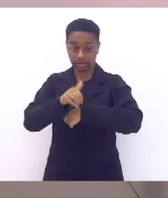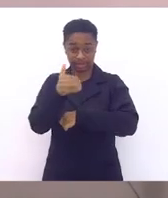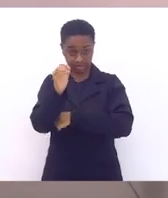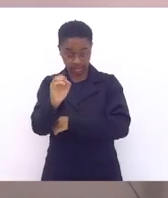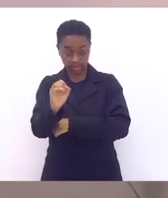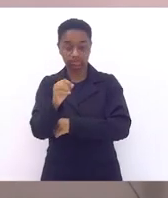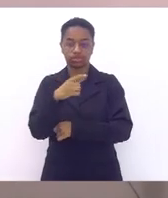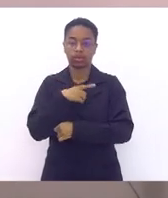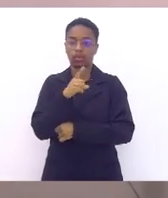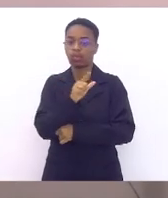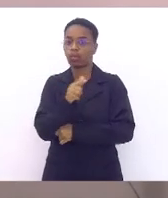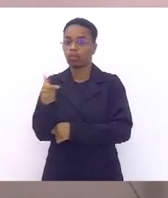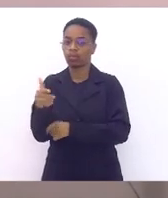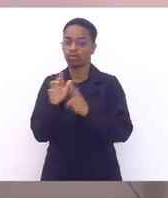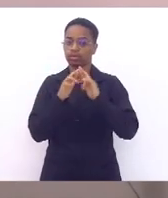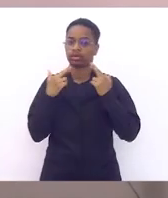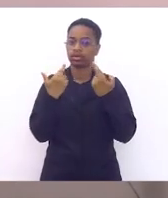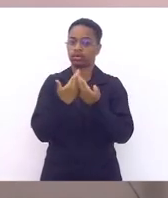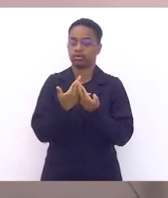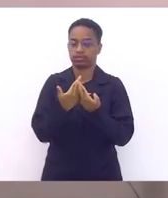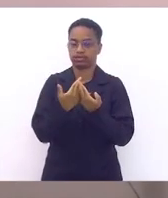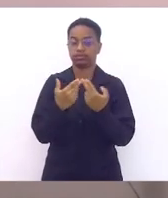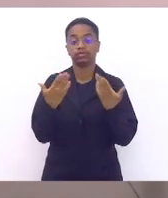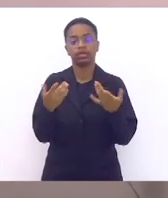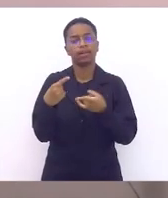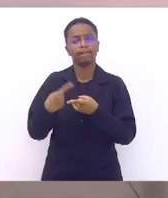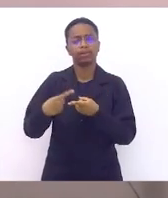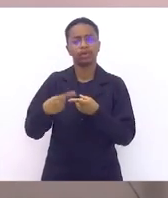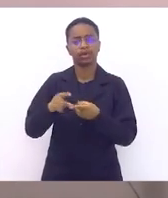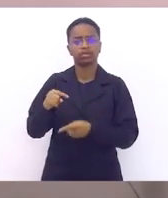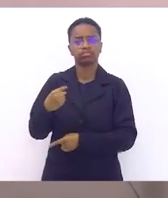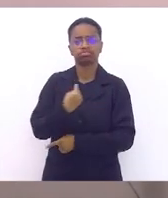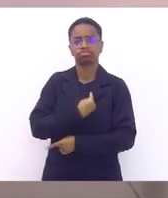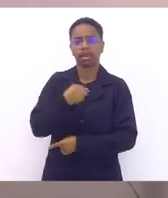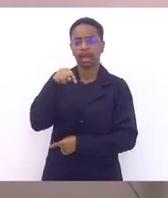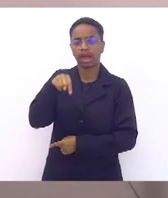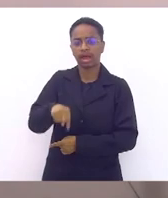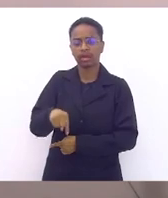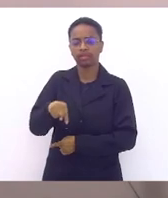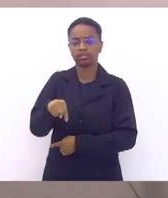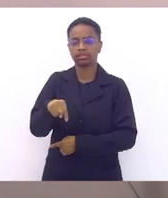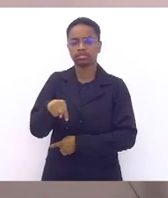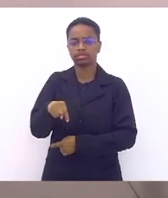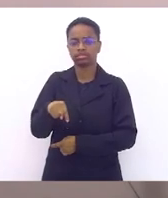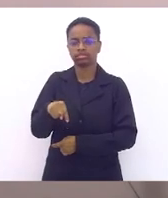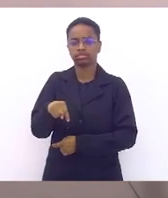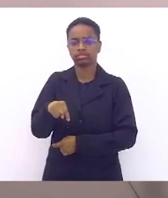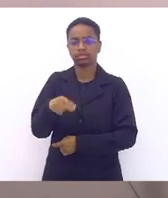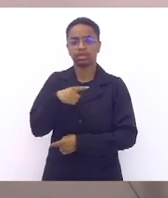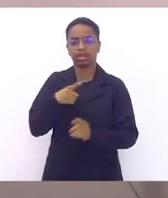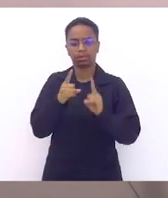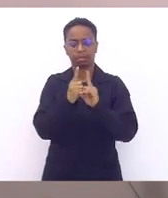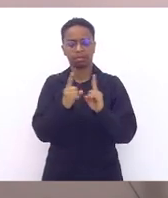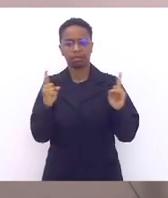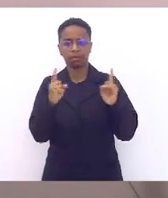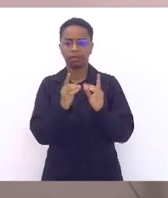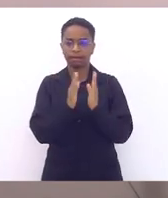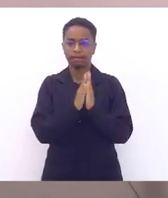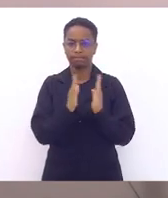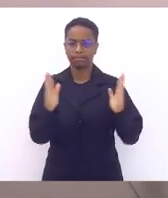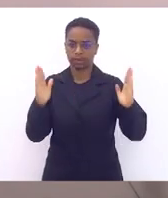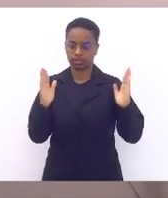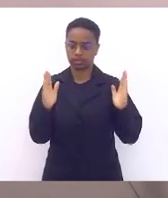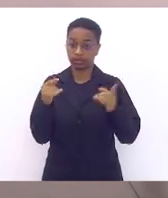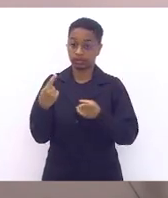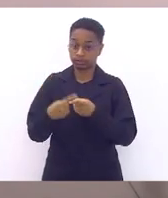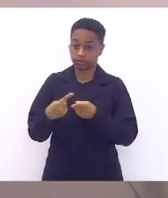outra audiência. Por que estamos aqui dando esse lapso temporal? Exatamente para que a